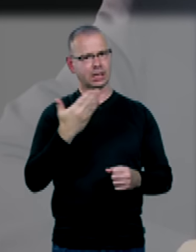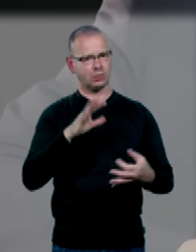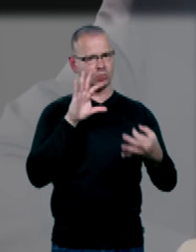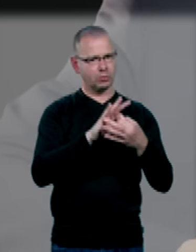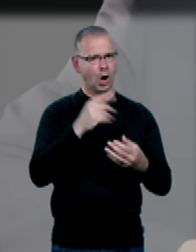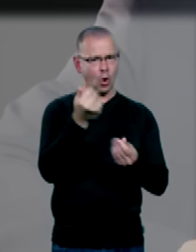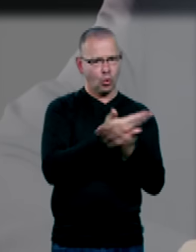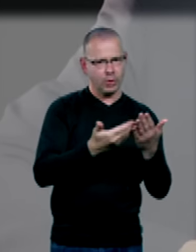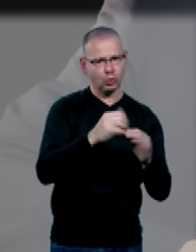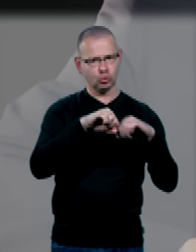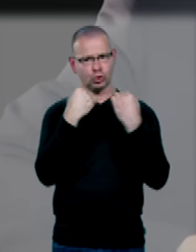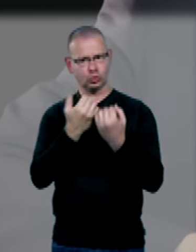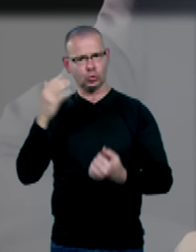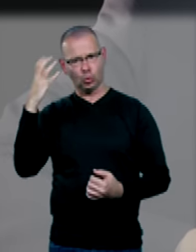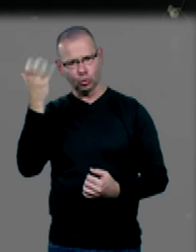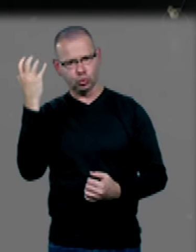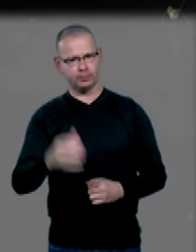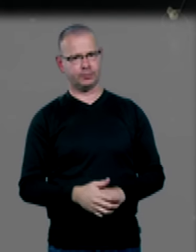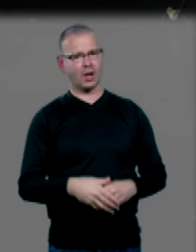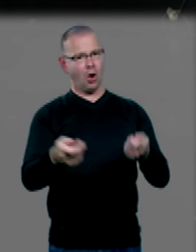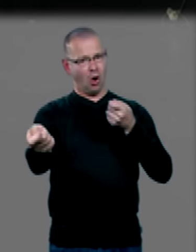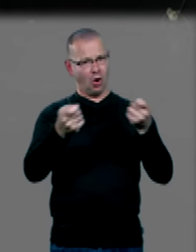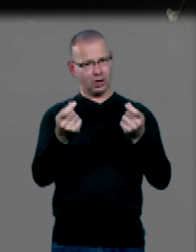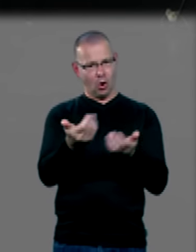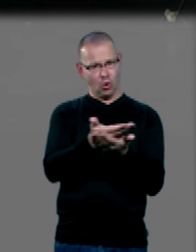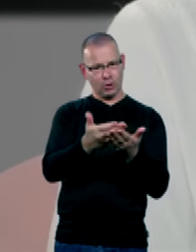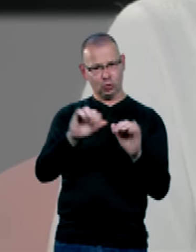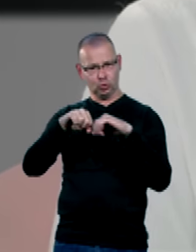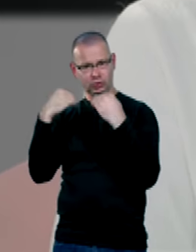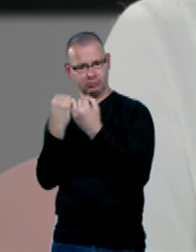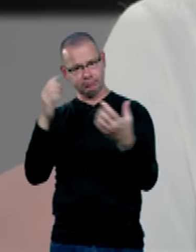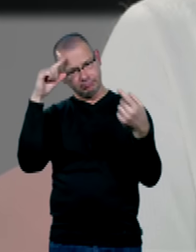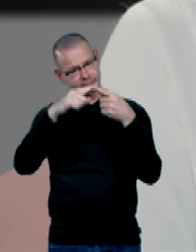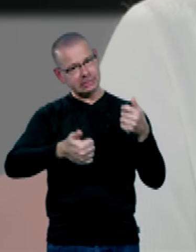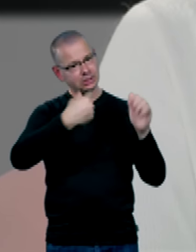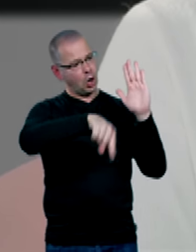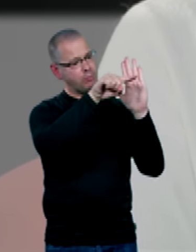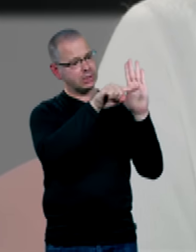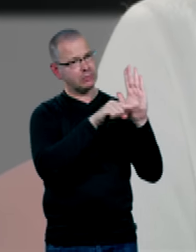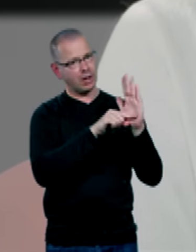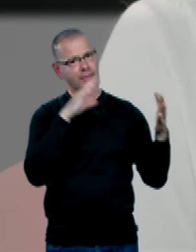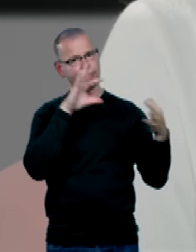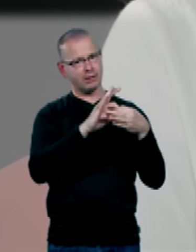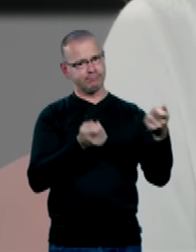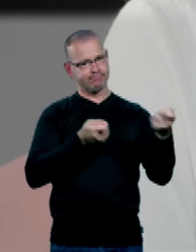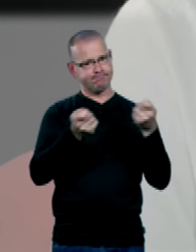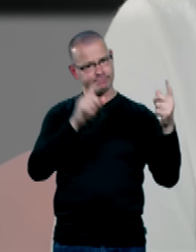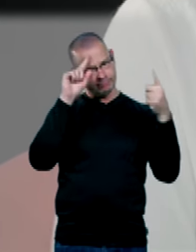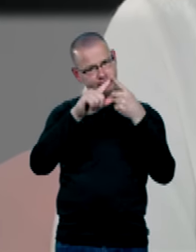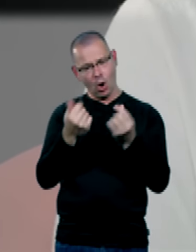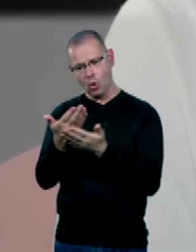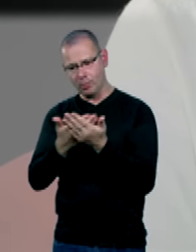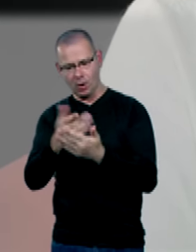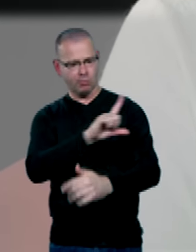económico ao poder político democrático. Todos têm direito ao trabalho. Para assegurar o direito ao trabalho, incumbe ao Estado promover